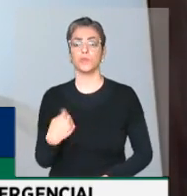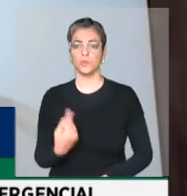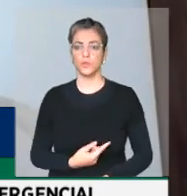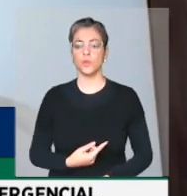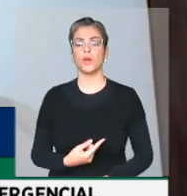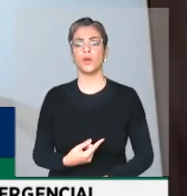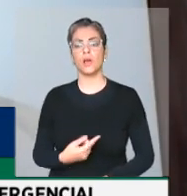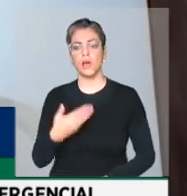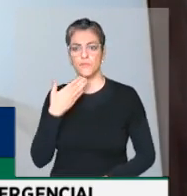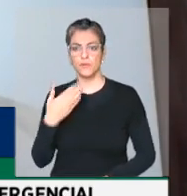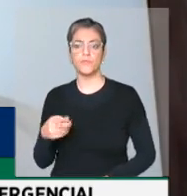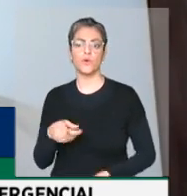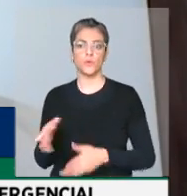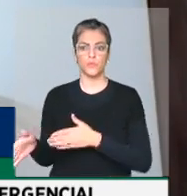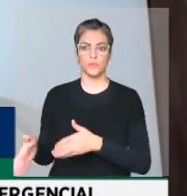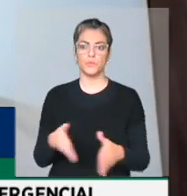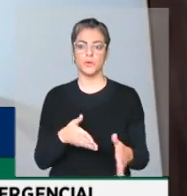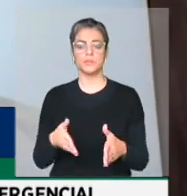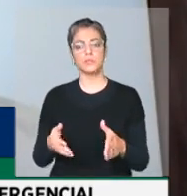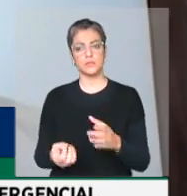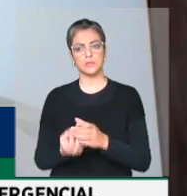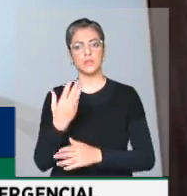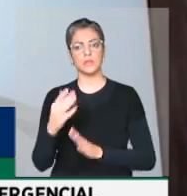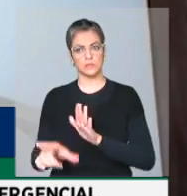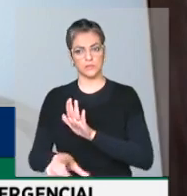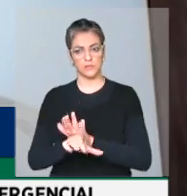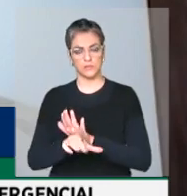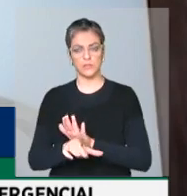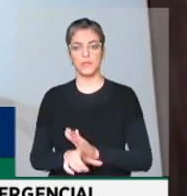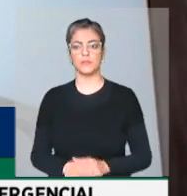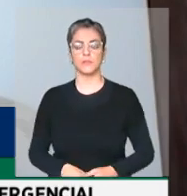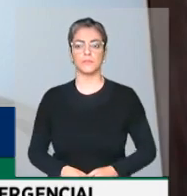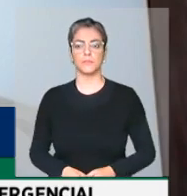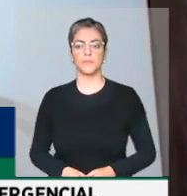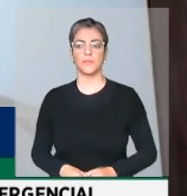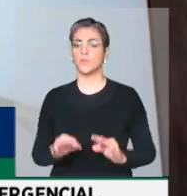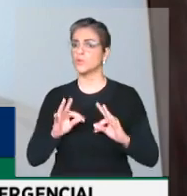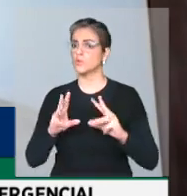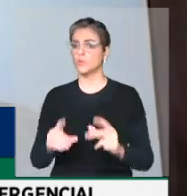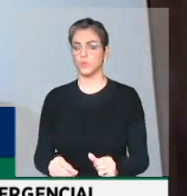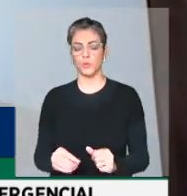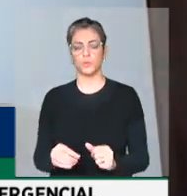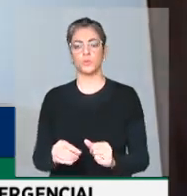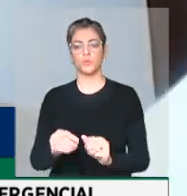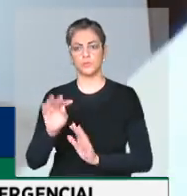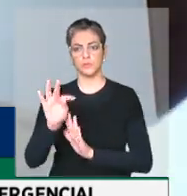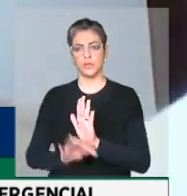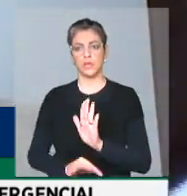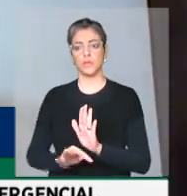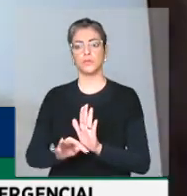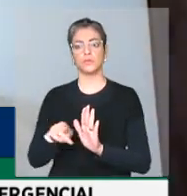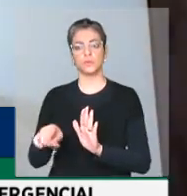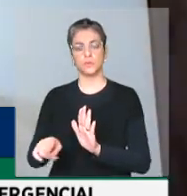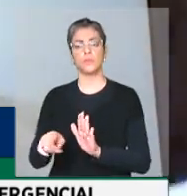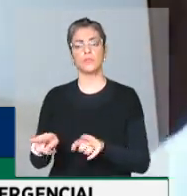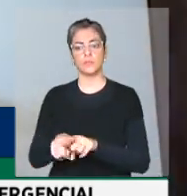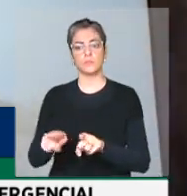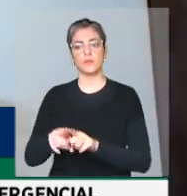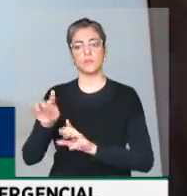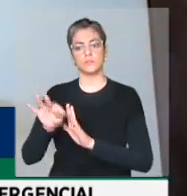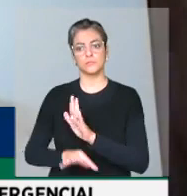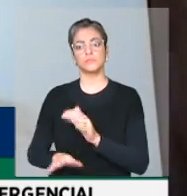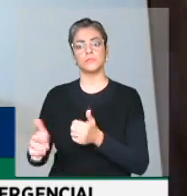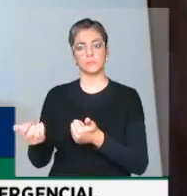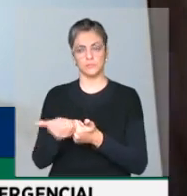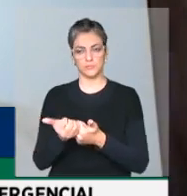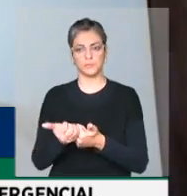somos pela constitucionalidade, juridicidade e boa técnica legislativa de toda a matéria e do substitutivo da Comissão de